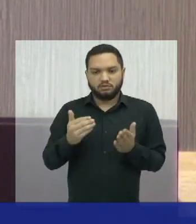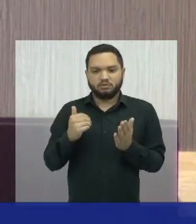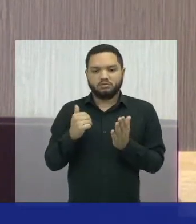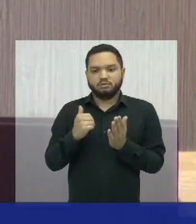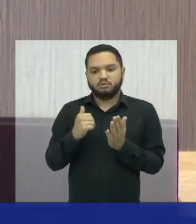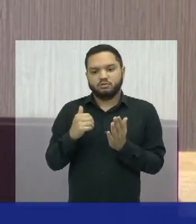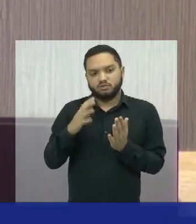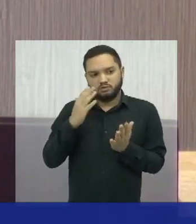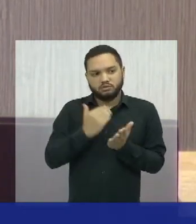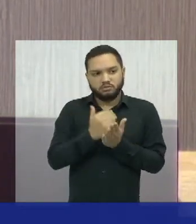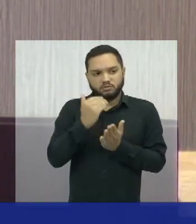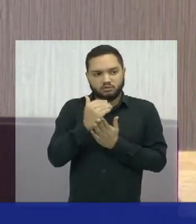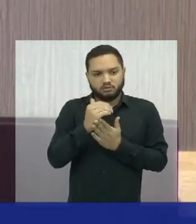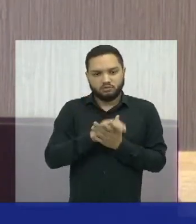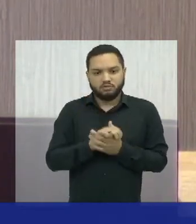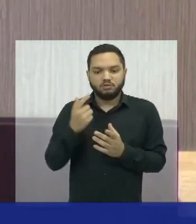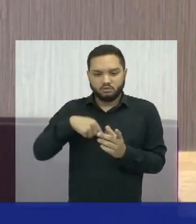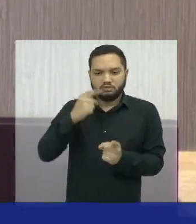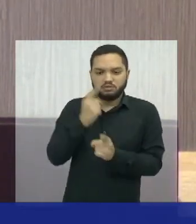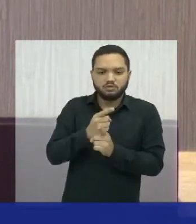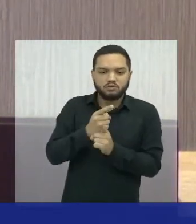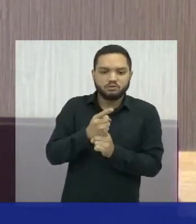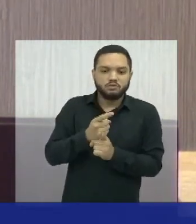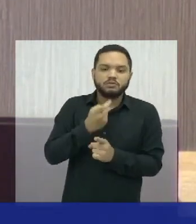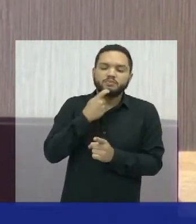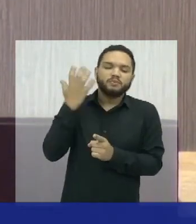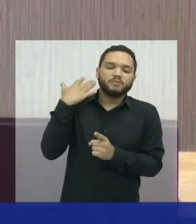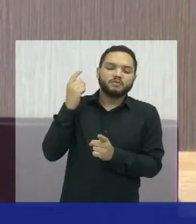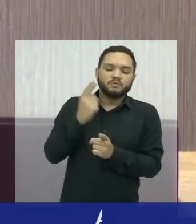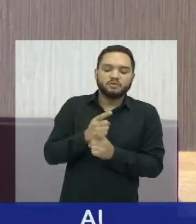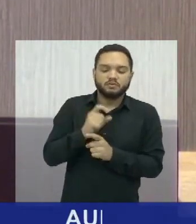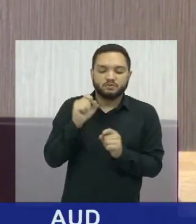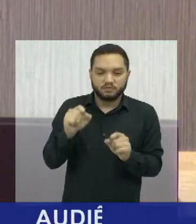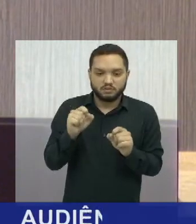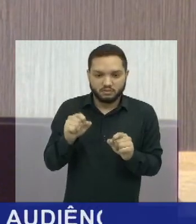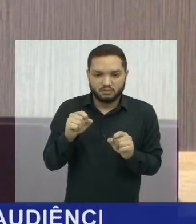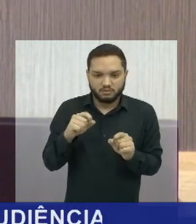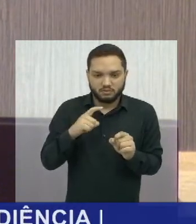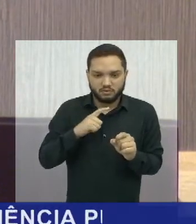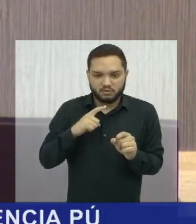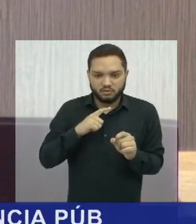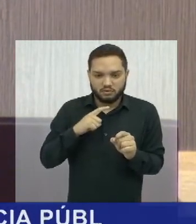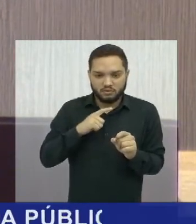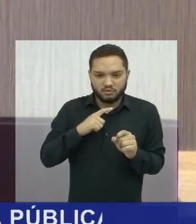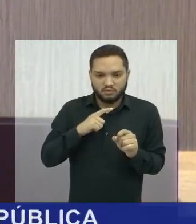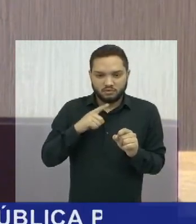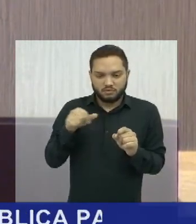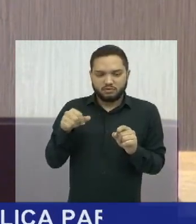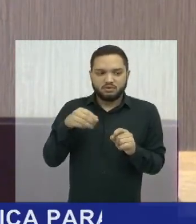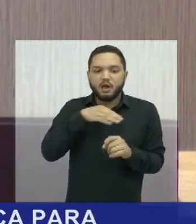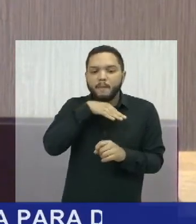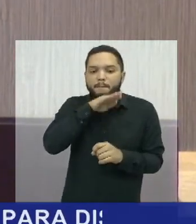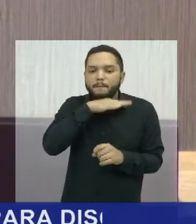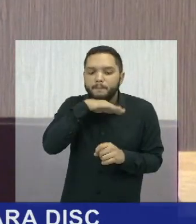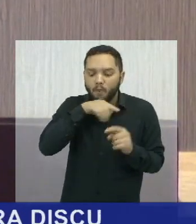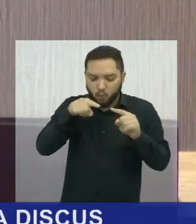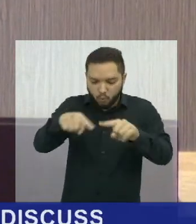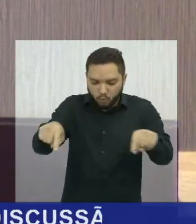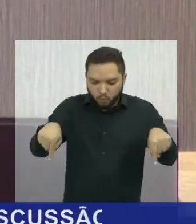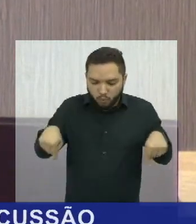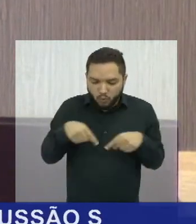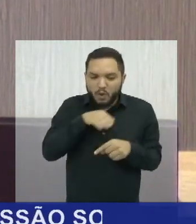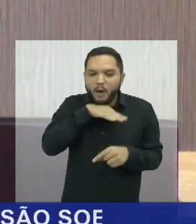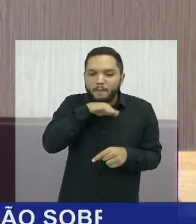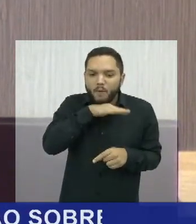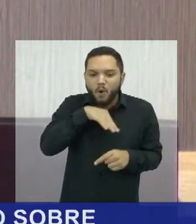acrescentar, descobrimos recente que tem um criatório de porcos. Então, os